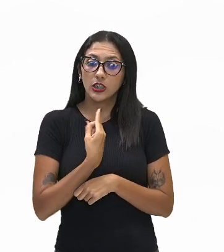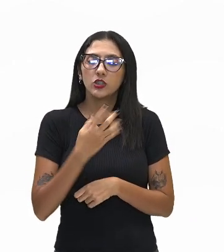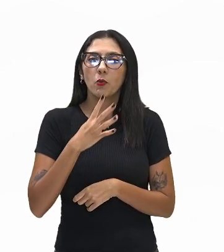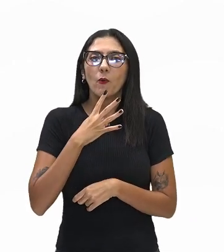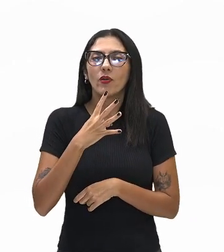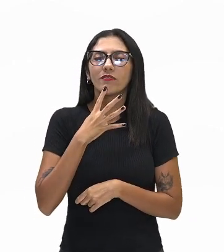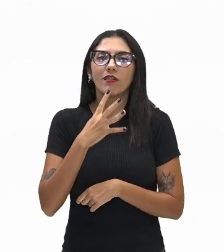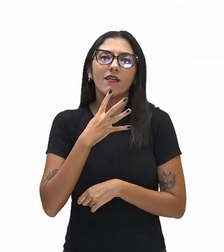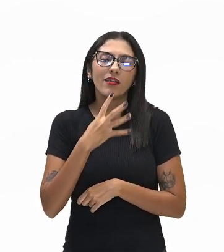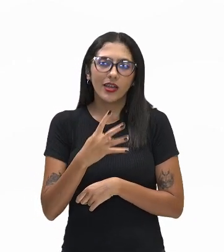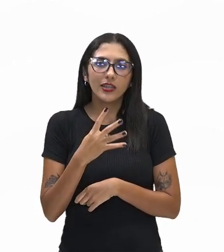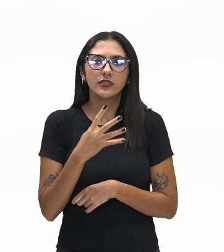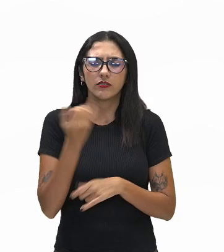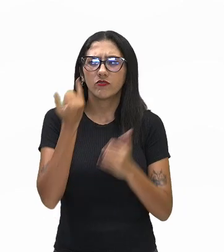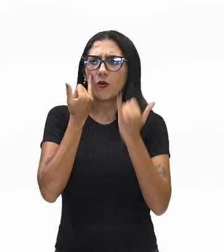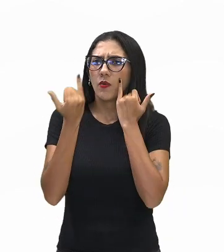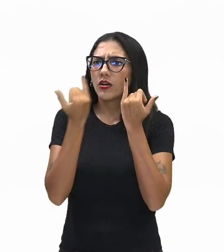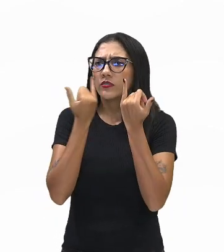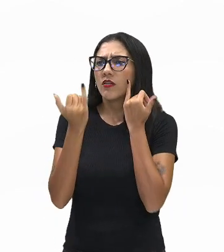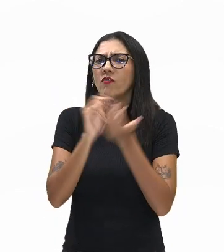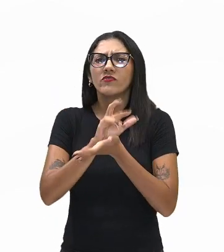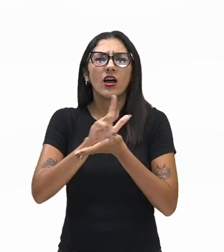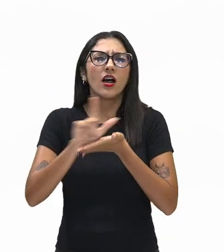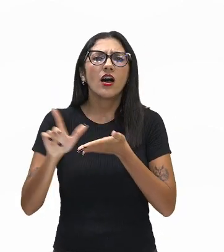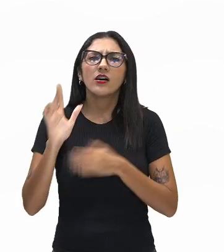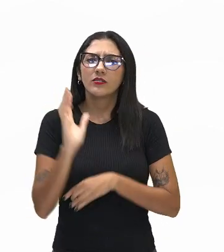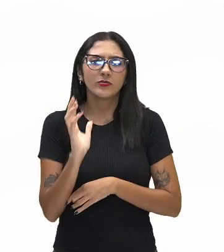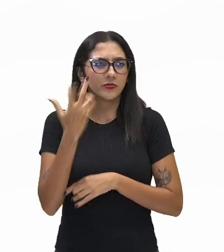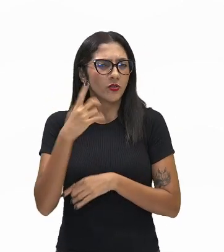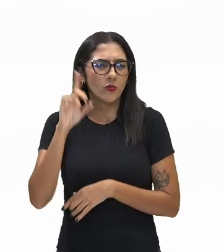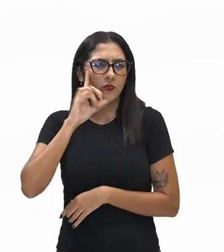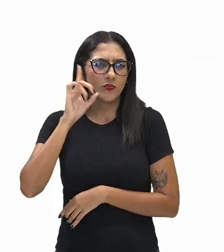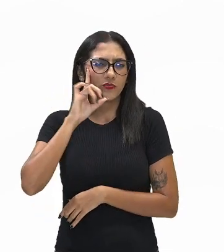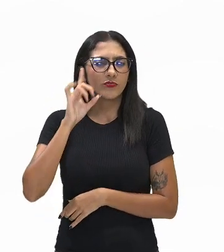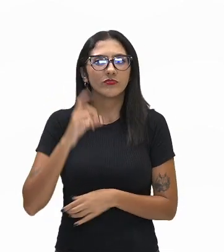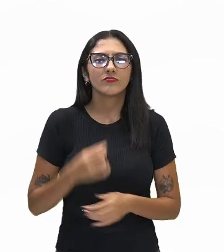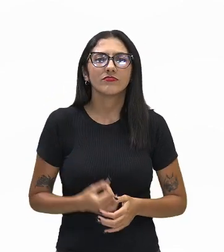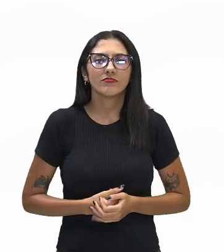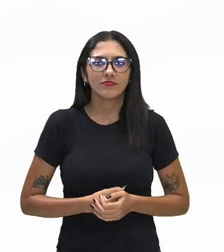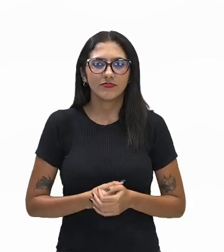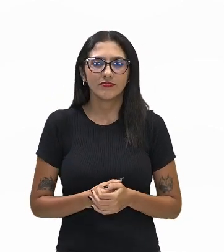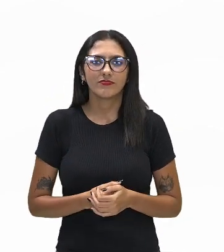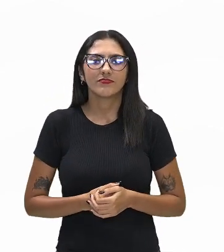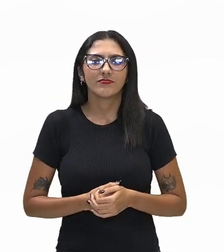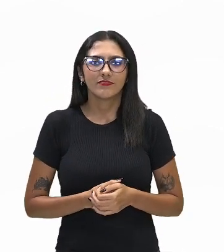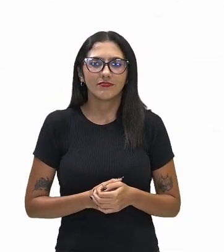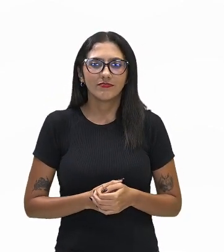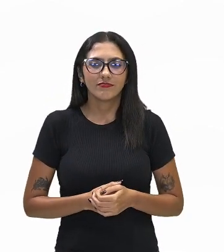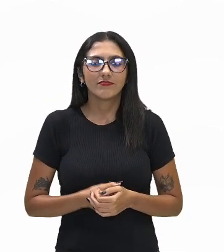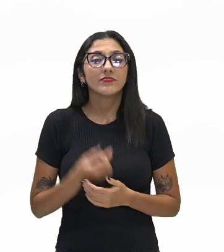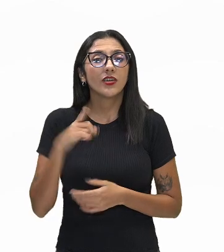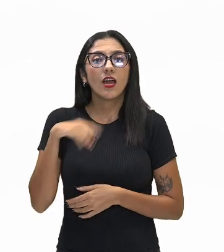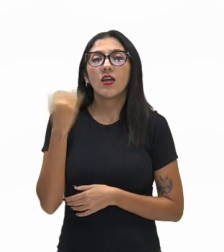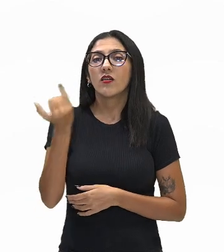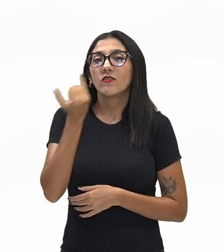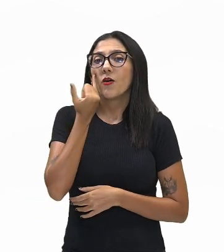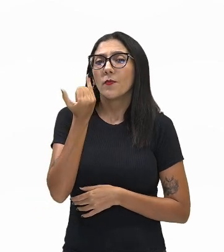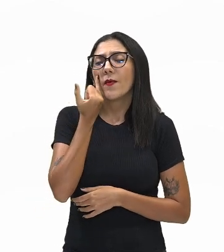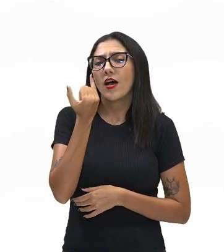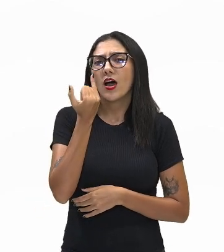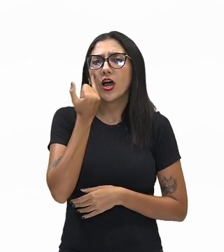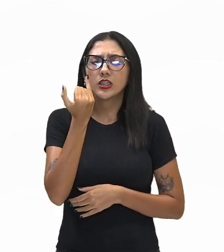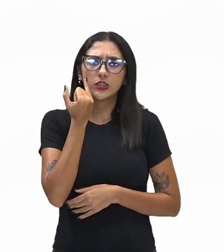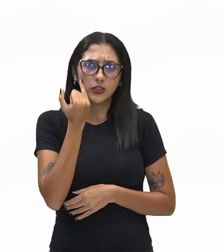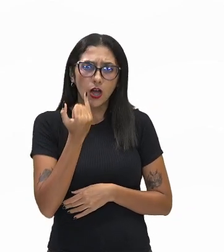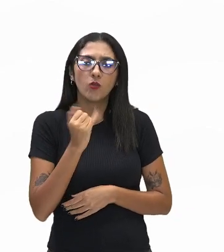sabemos do que acontece no nosso dia a dia. É com base na informação que as pessoas